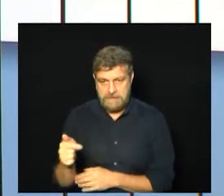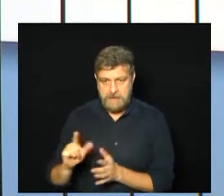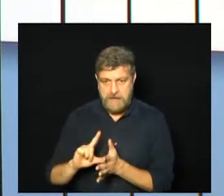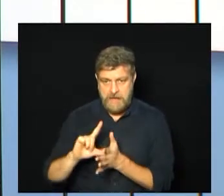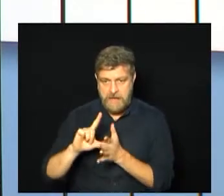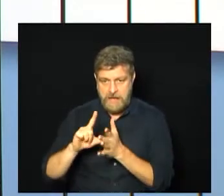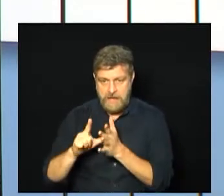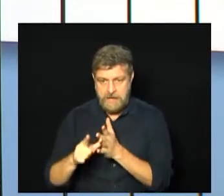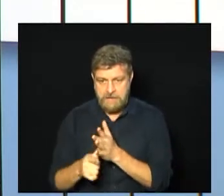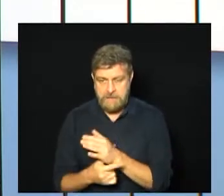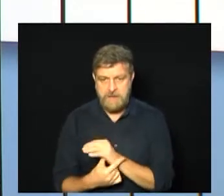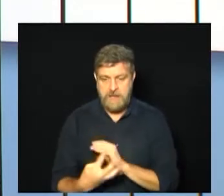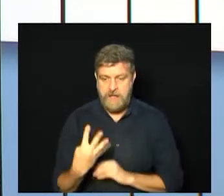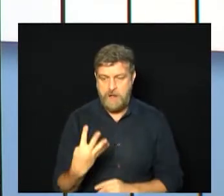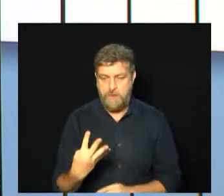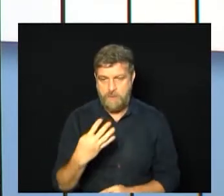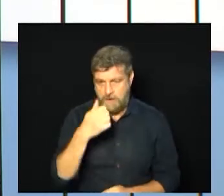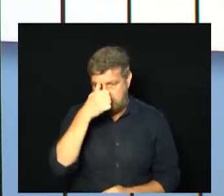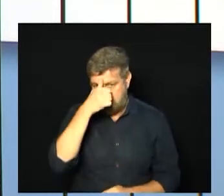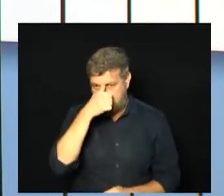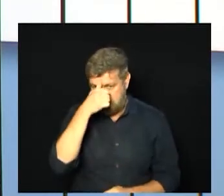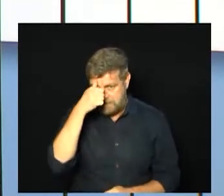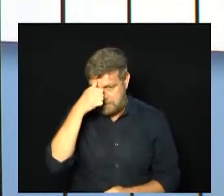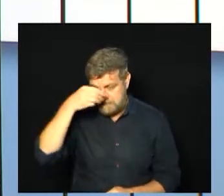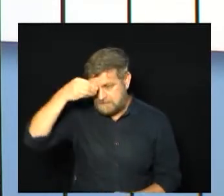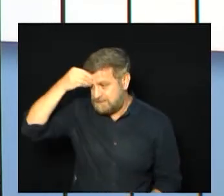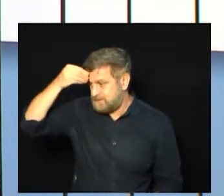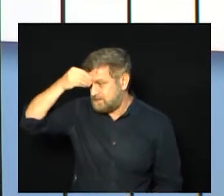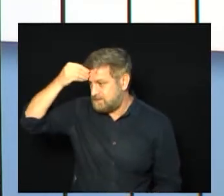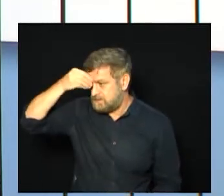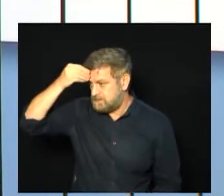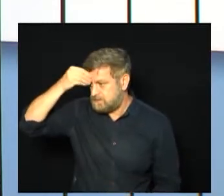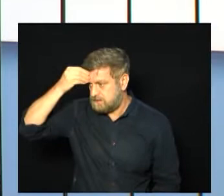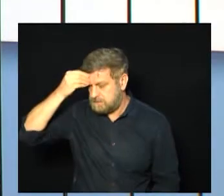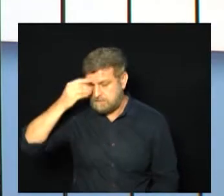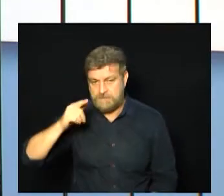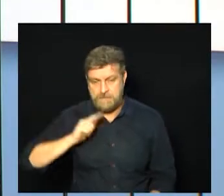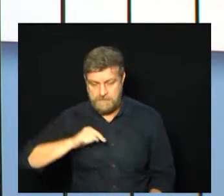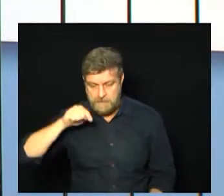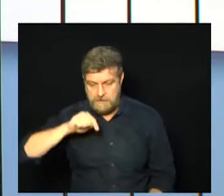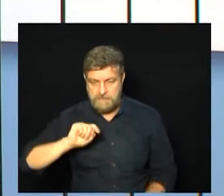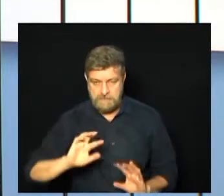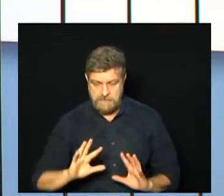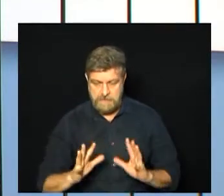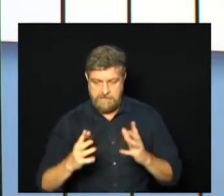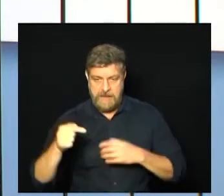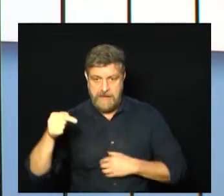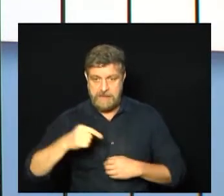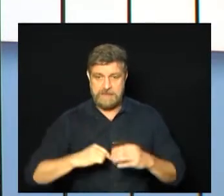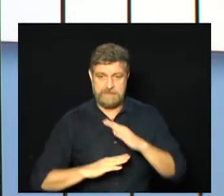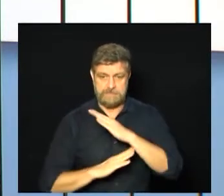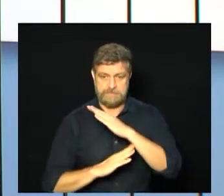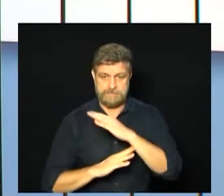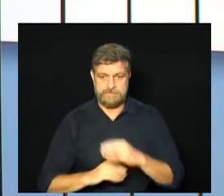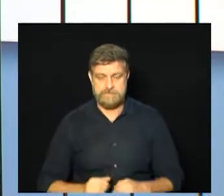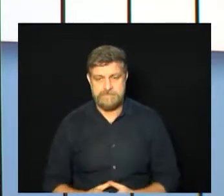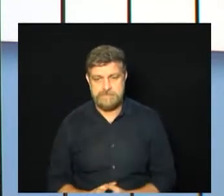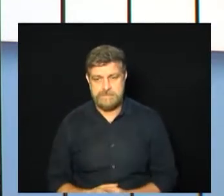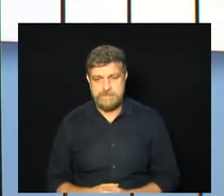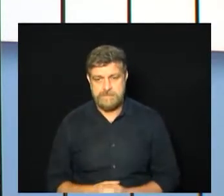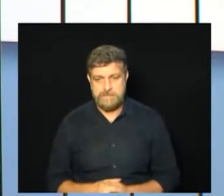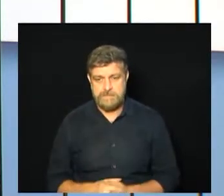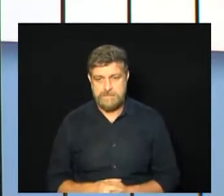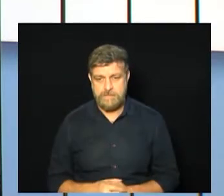a quarta-feira de cinzas, em uma sessão solene que vai ser realizada aqui no Legislativo mesmo.